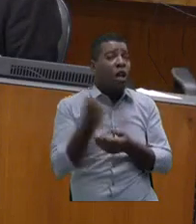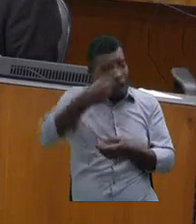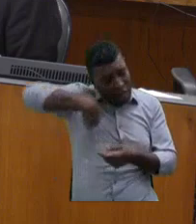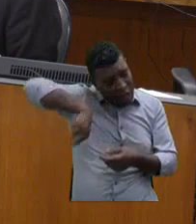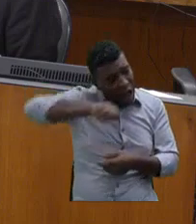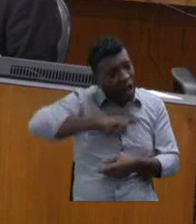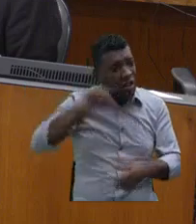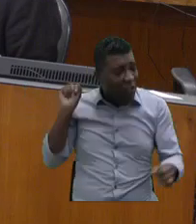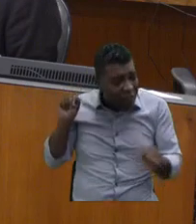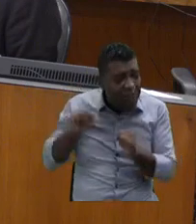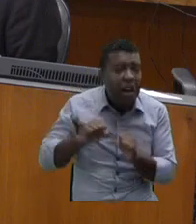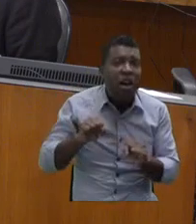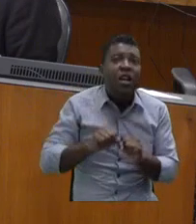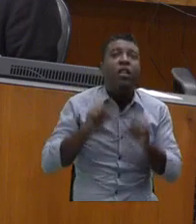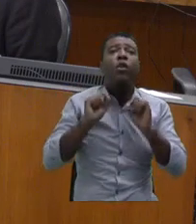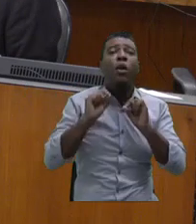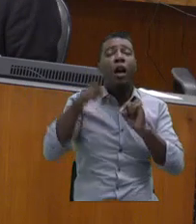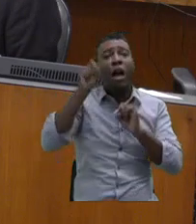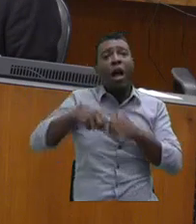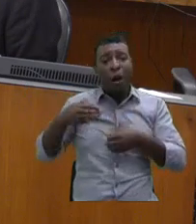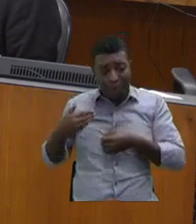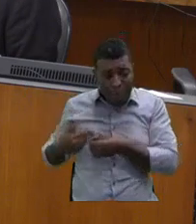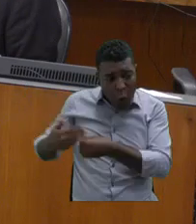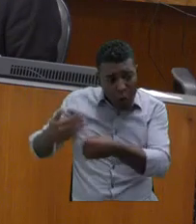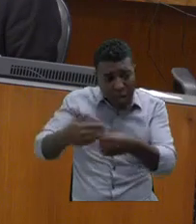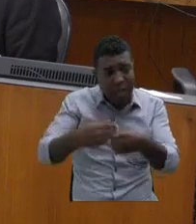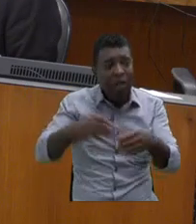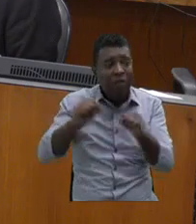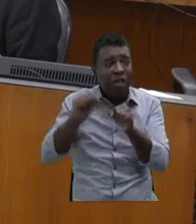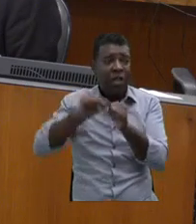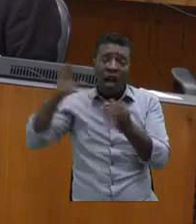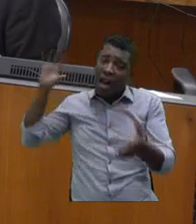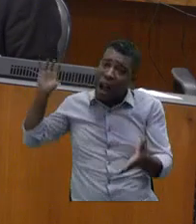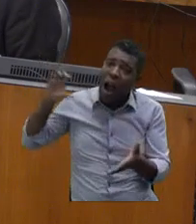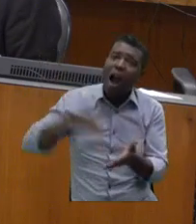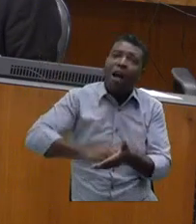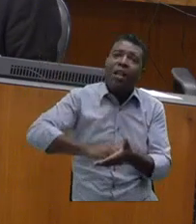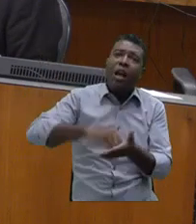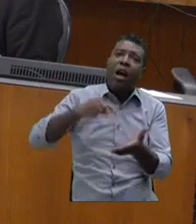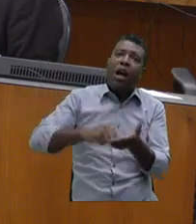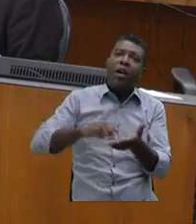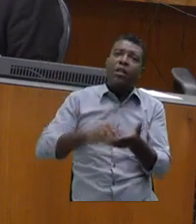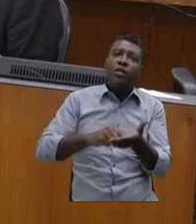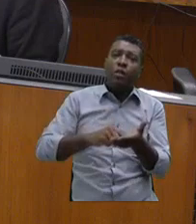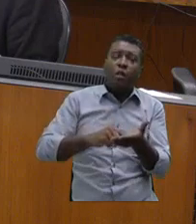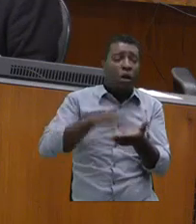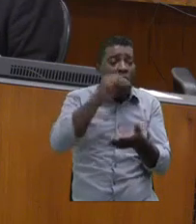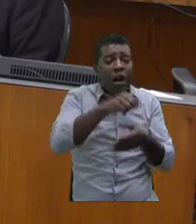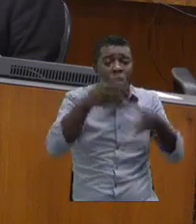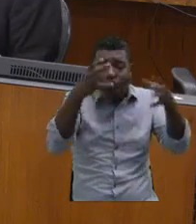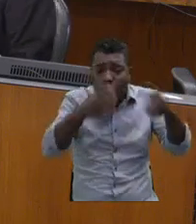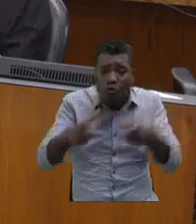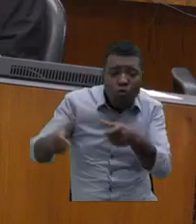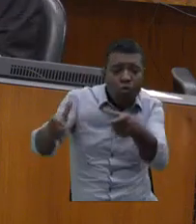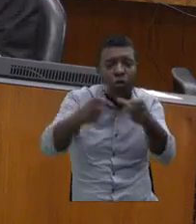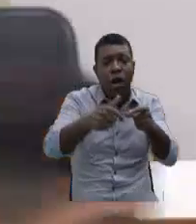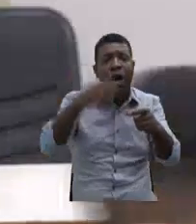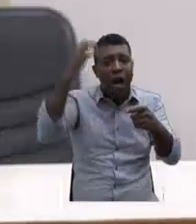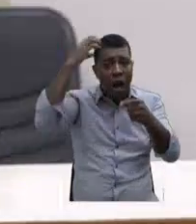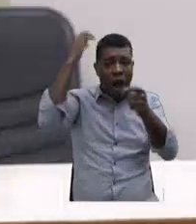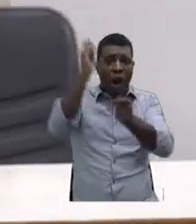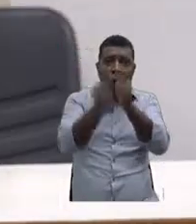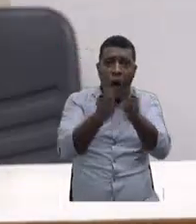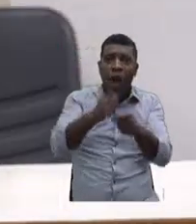façamos com que os municípios cadastrem os seus espaços, que cadastrem as suas congadas.